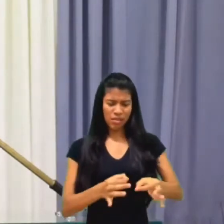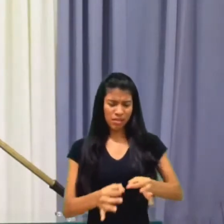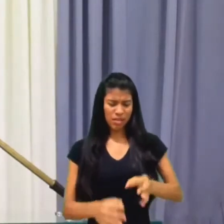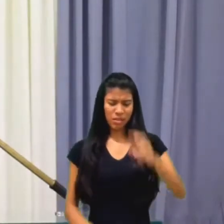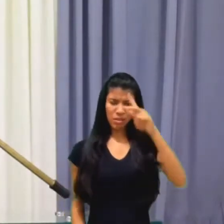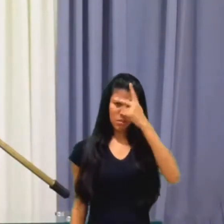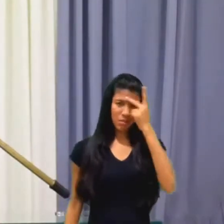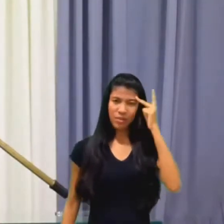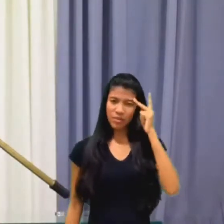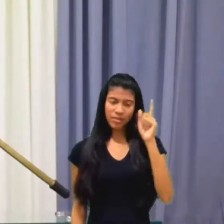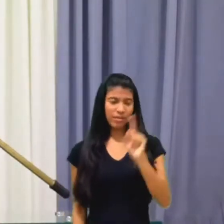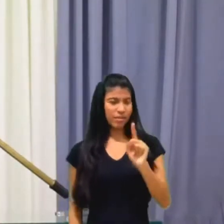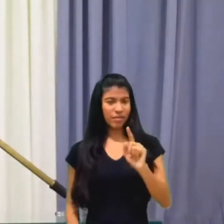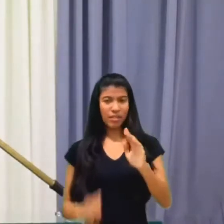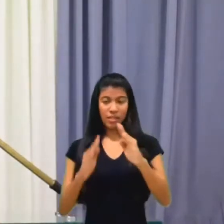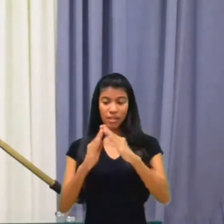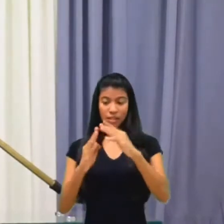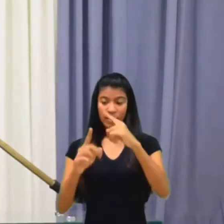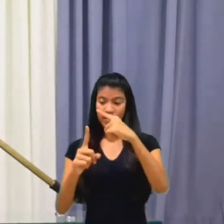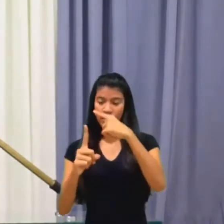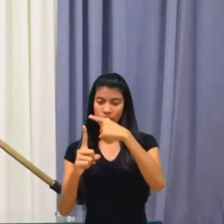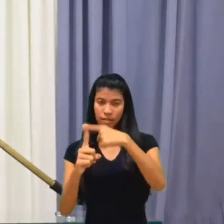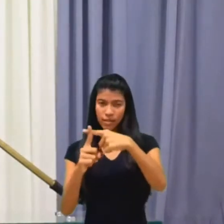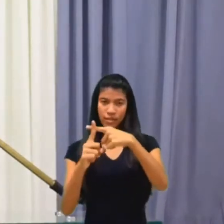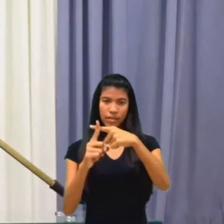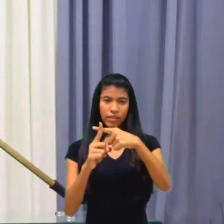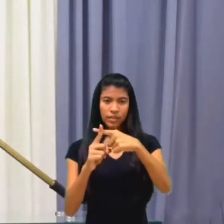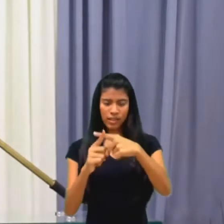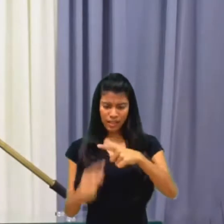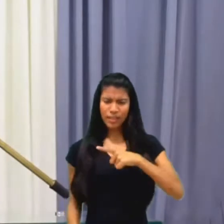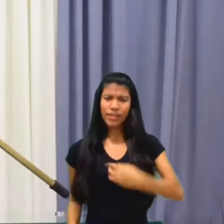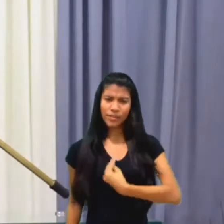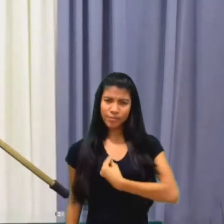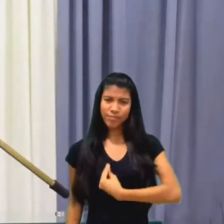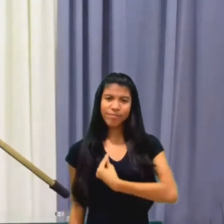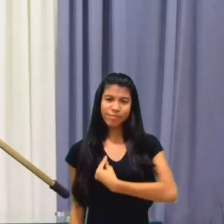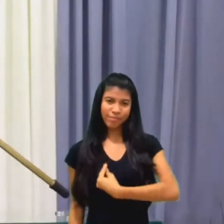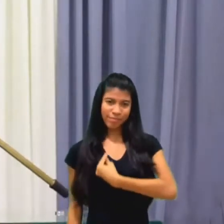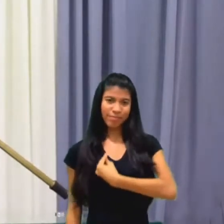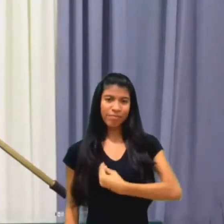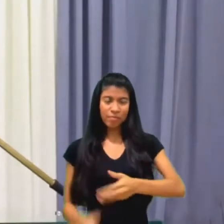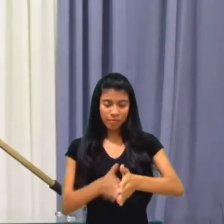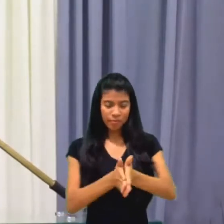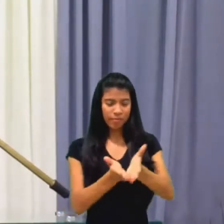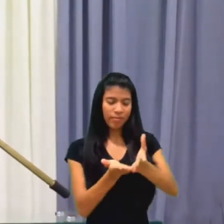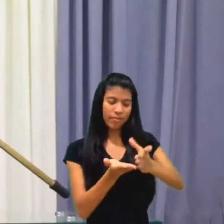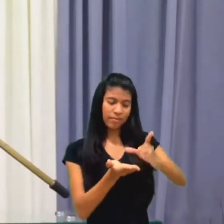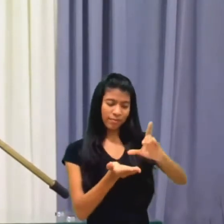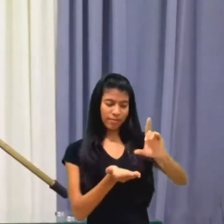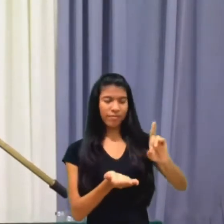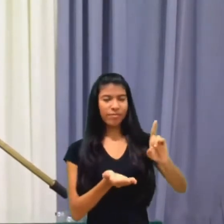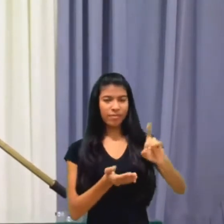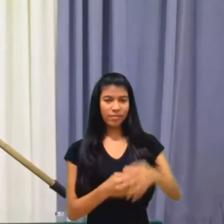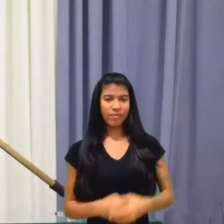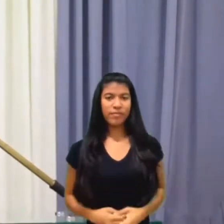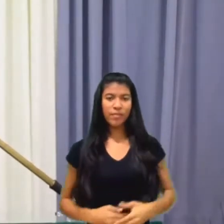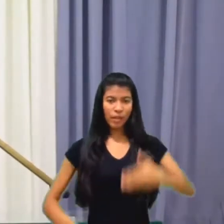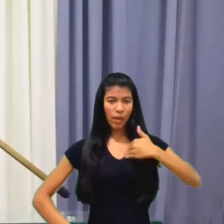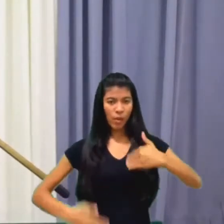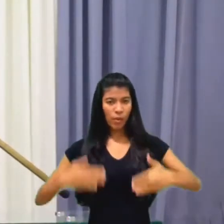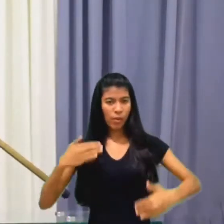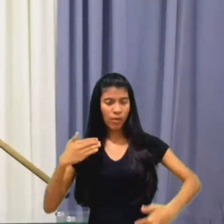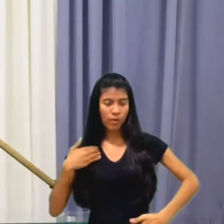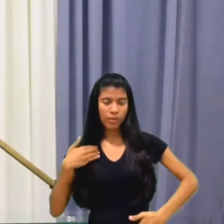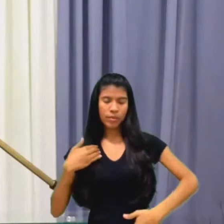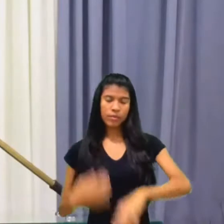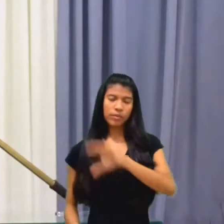a igreja é um organismo vivo. Segundo a palavra de Deus, ela é corpo de